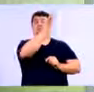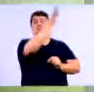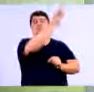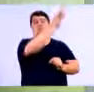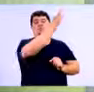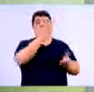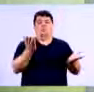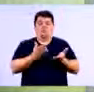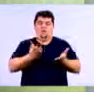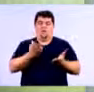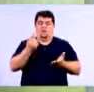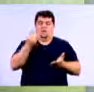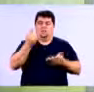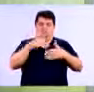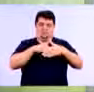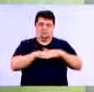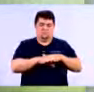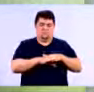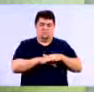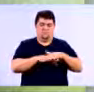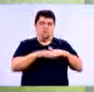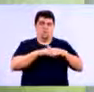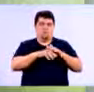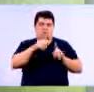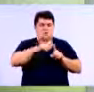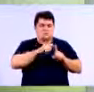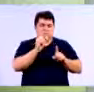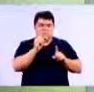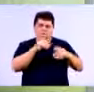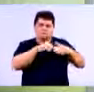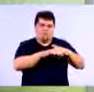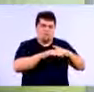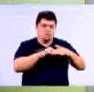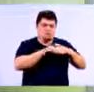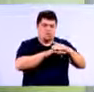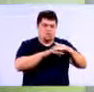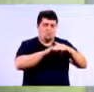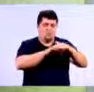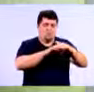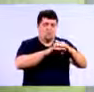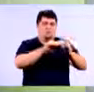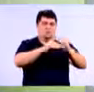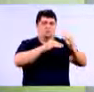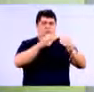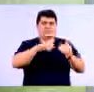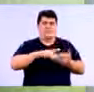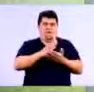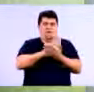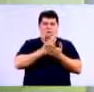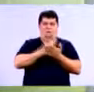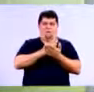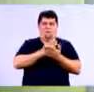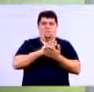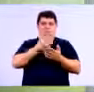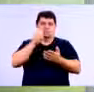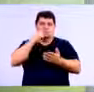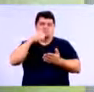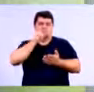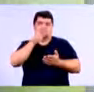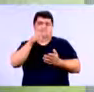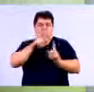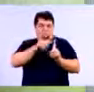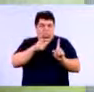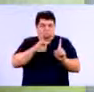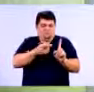começa a poupar, né? Eu atendo clientes que, né, dependendo do contexto, a criança mal nasce, 3 meses depois, já com a certidão